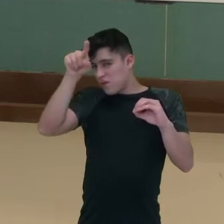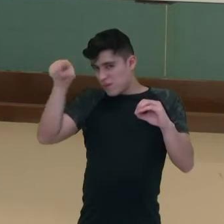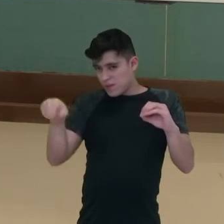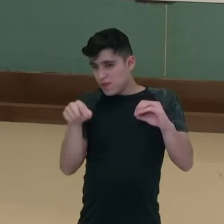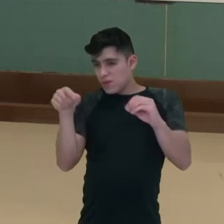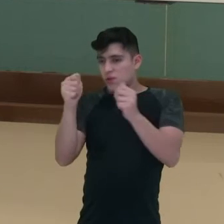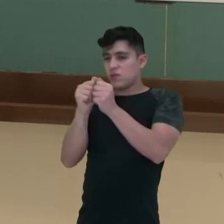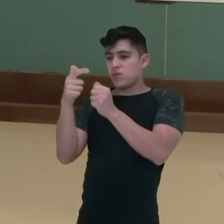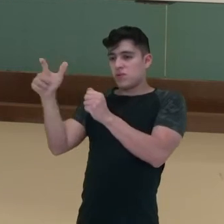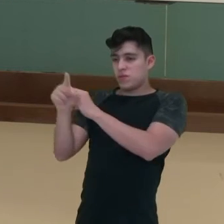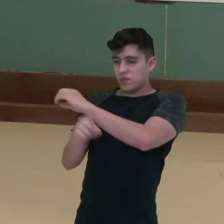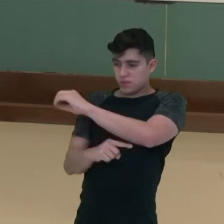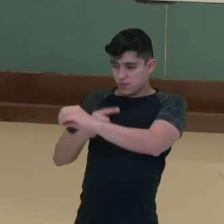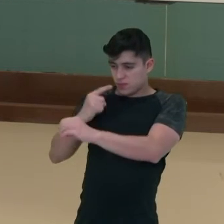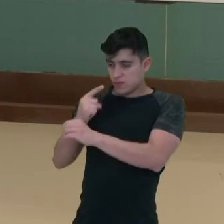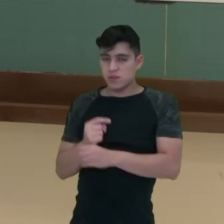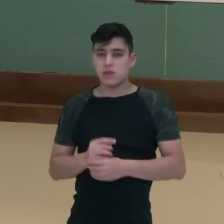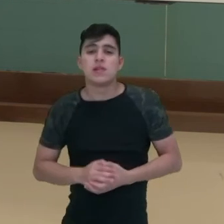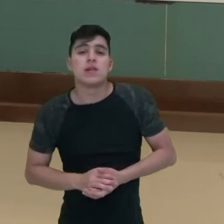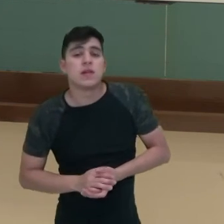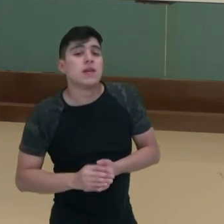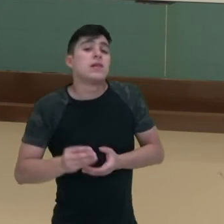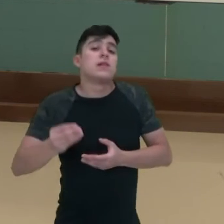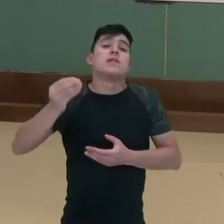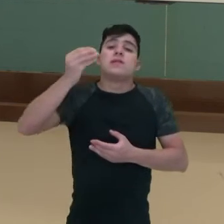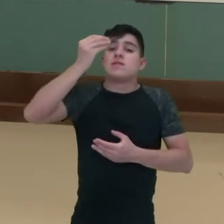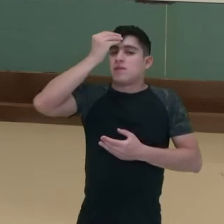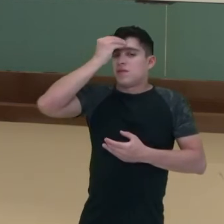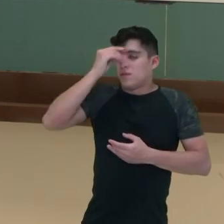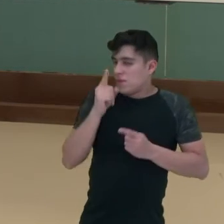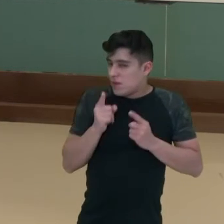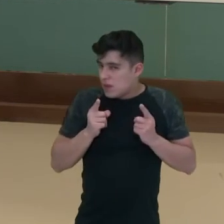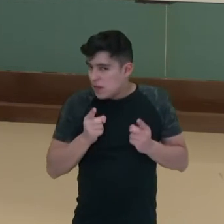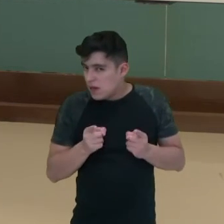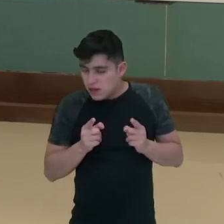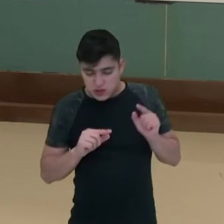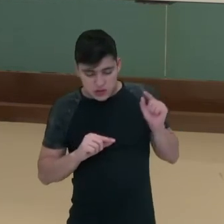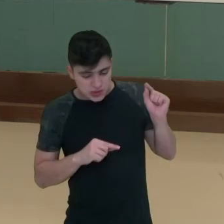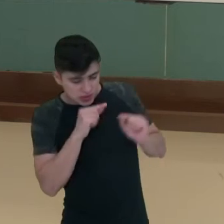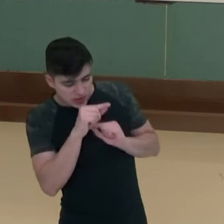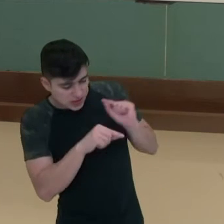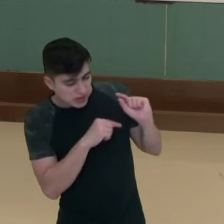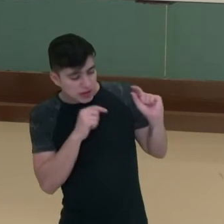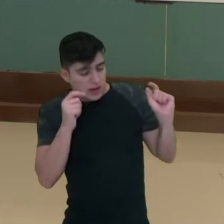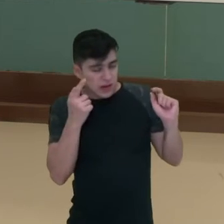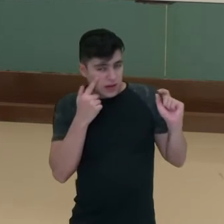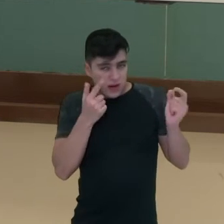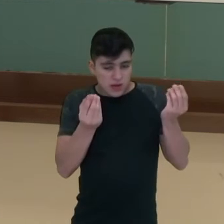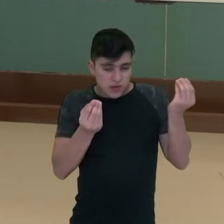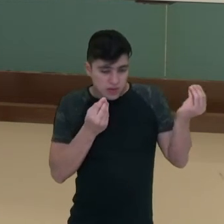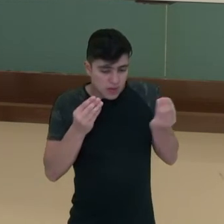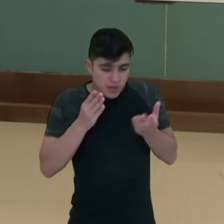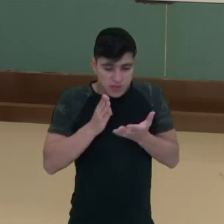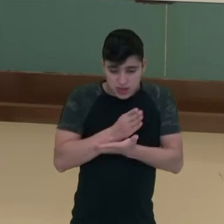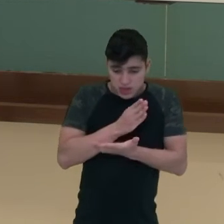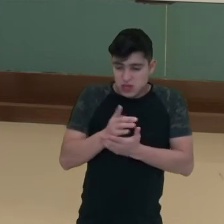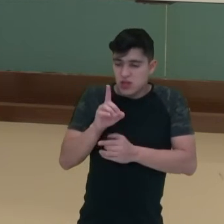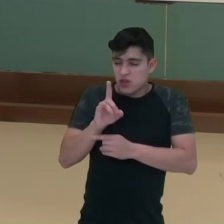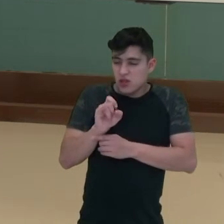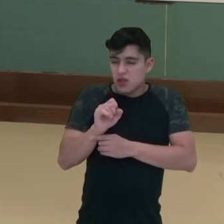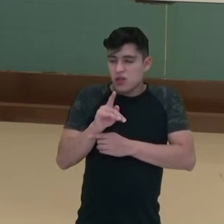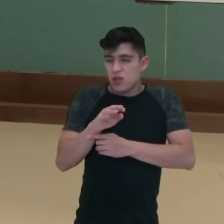átomo. Não esqueçam que para realizar essa distribuição,